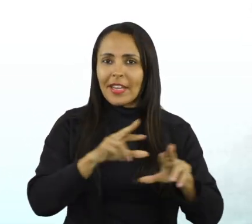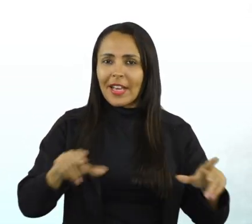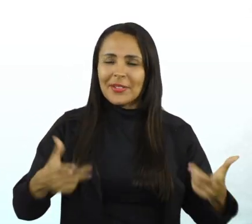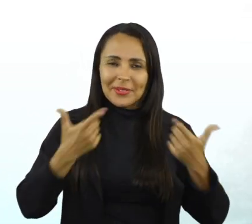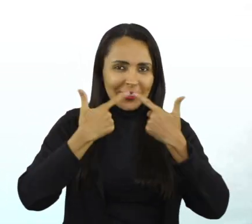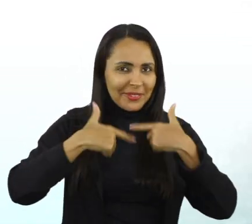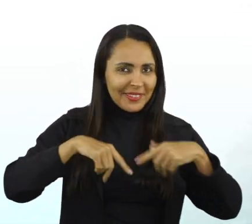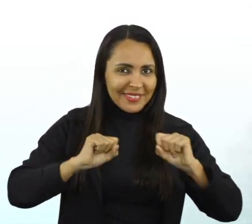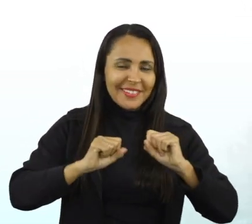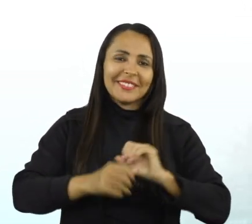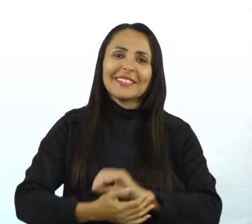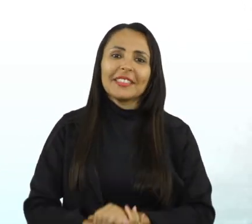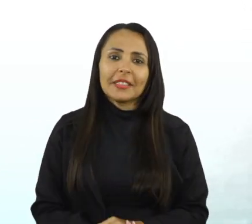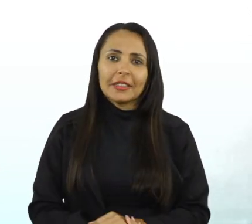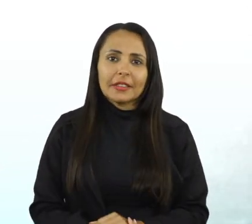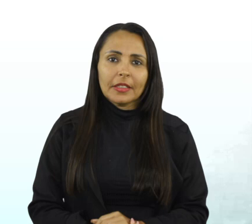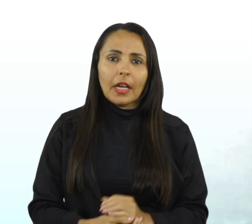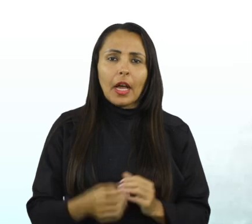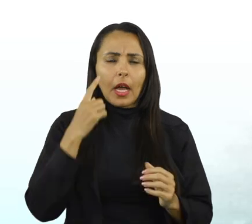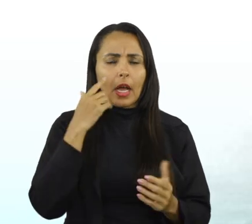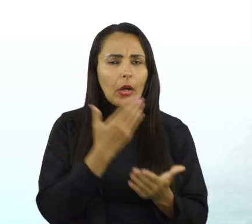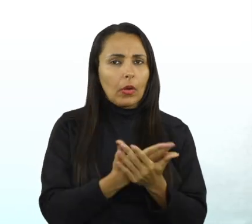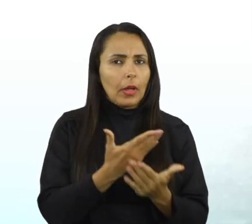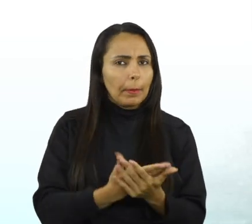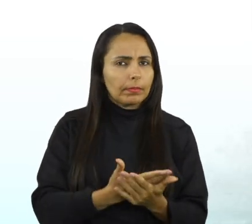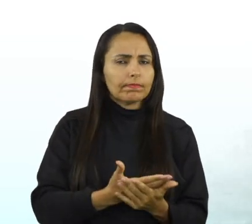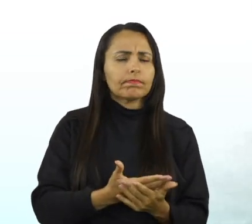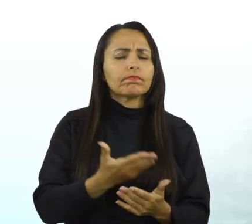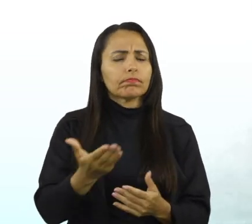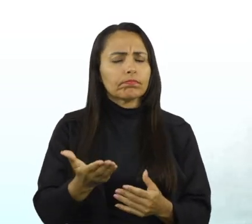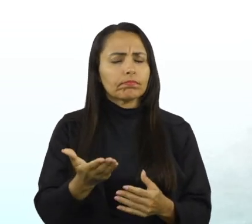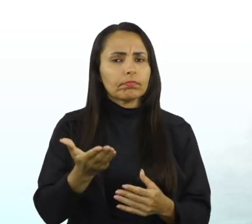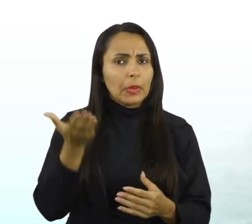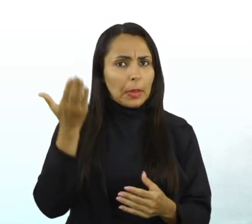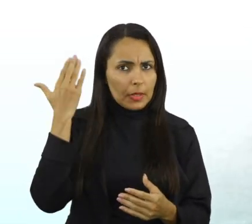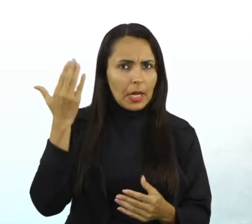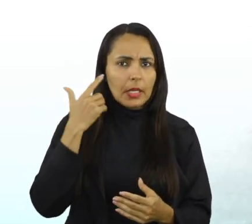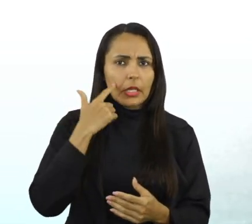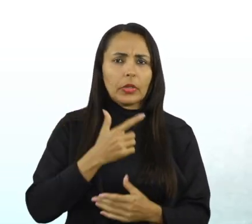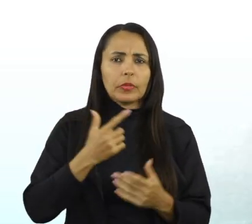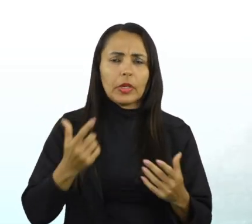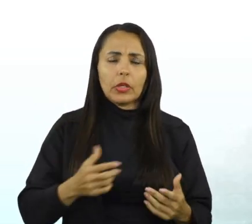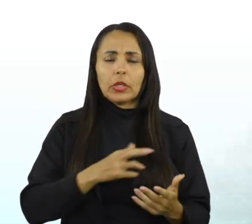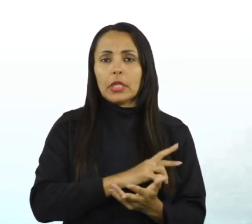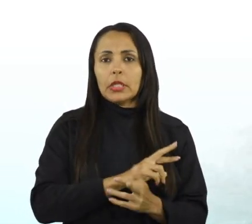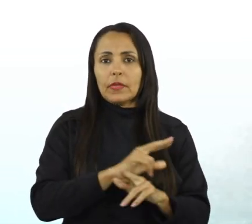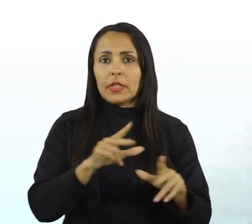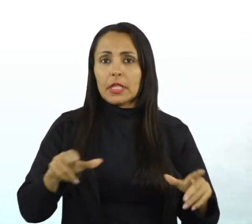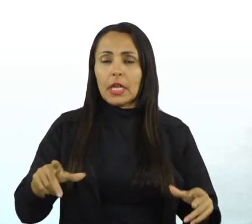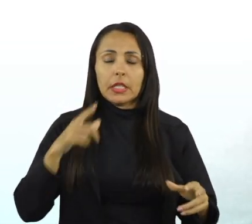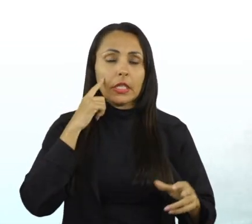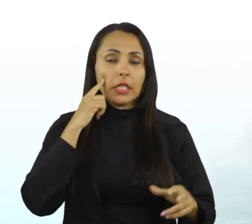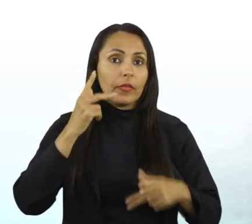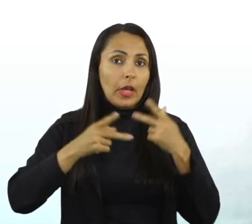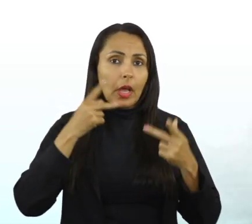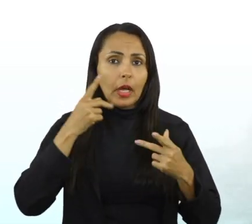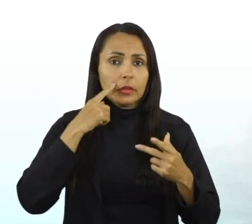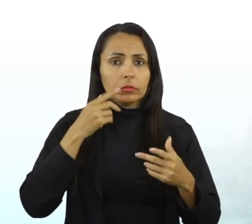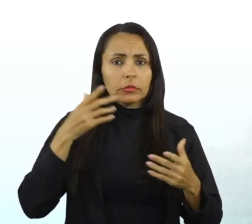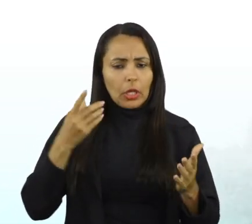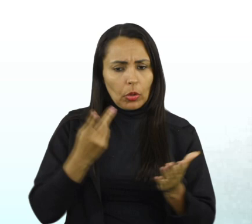linguística. Na aula passada falamos, das variações dessa diversidade de falar que ocorre no